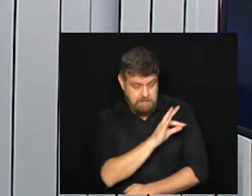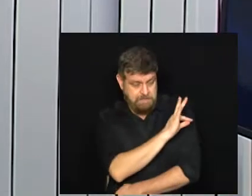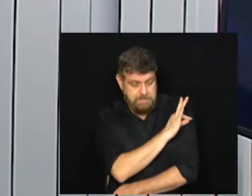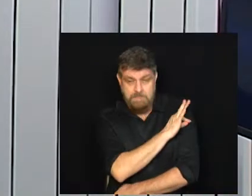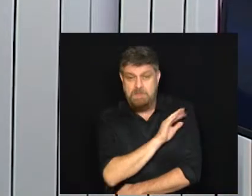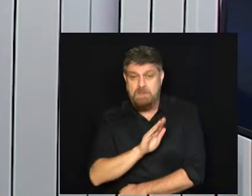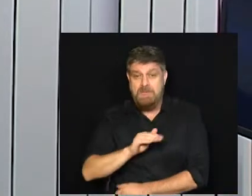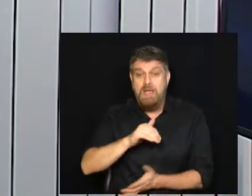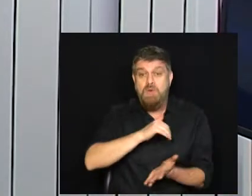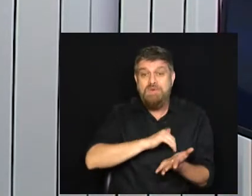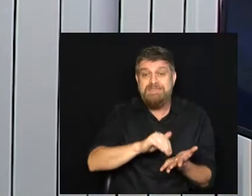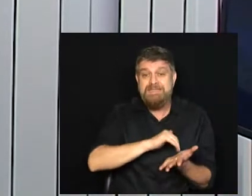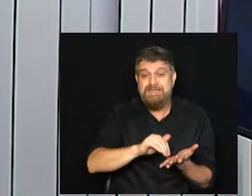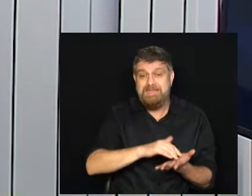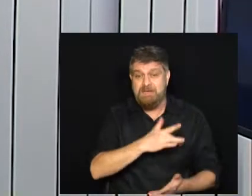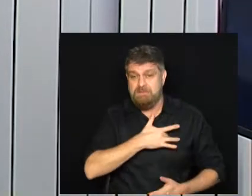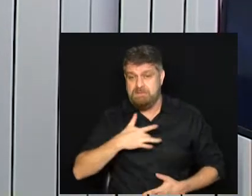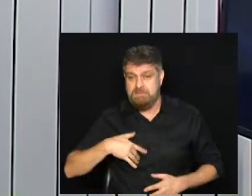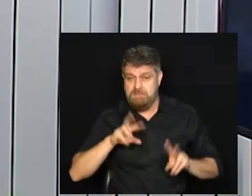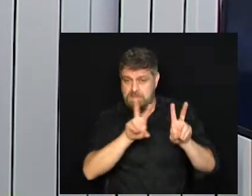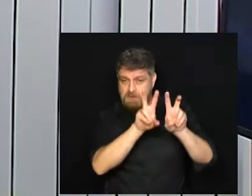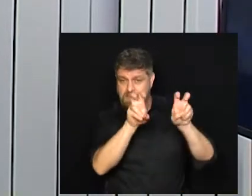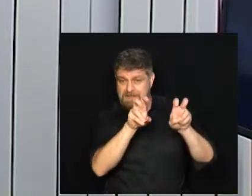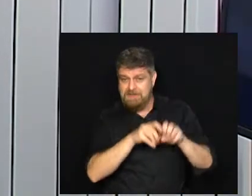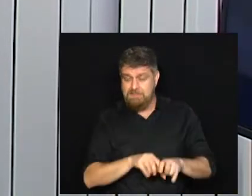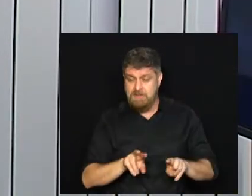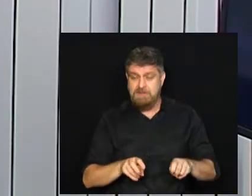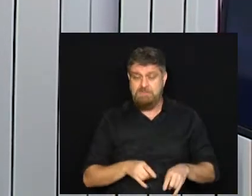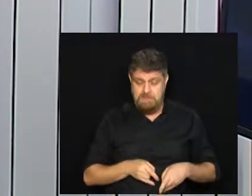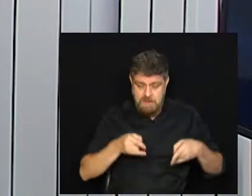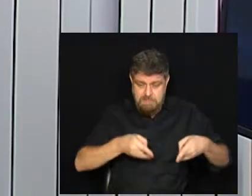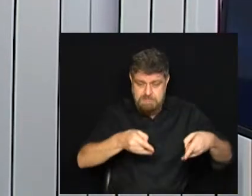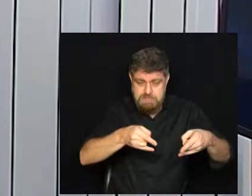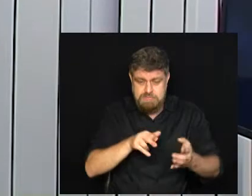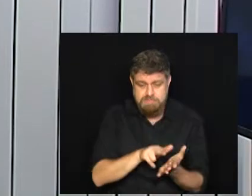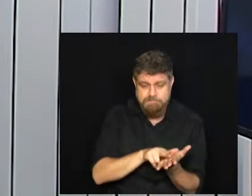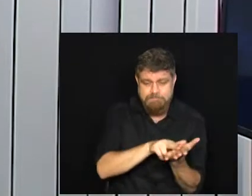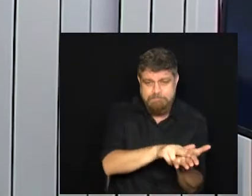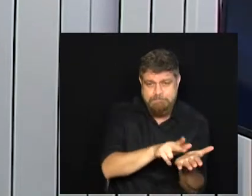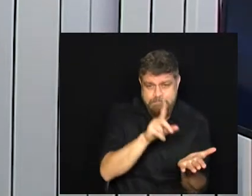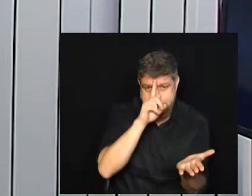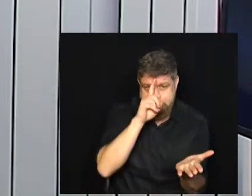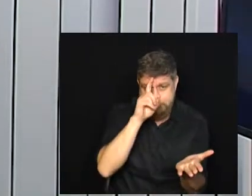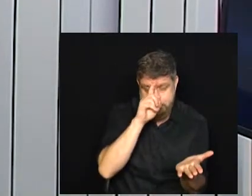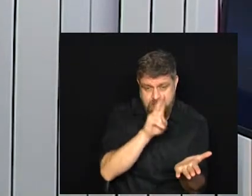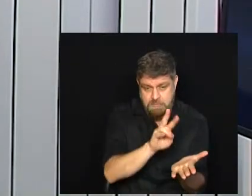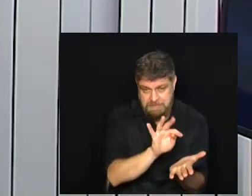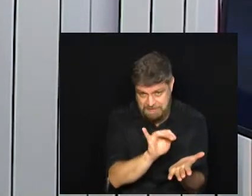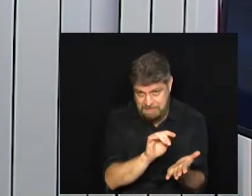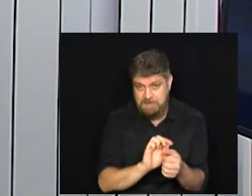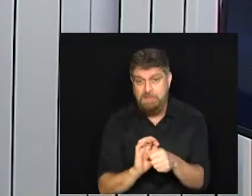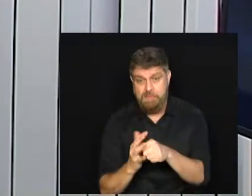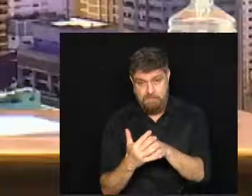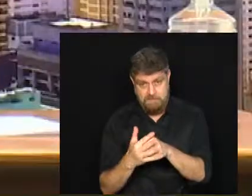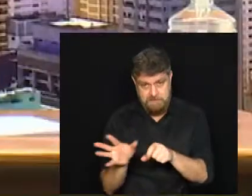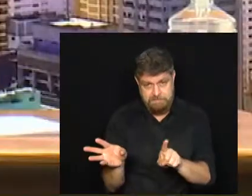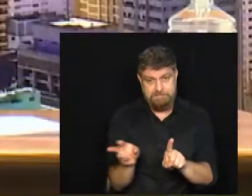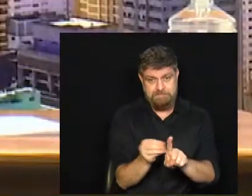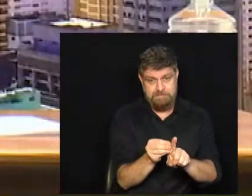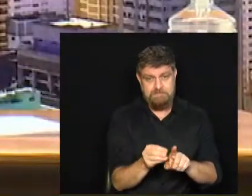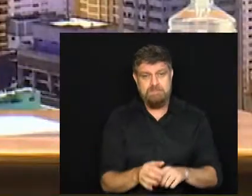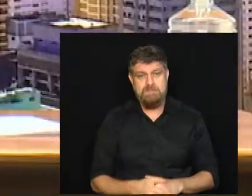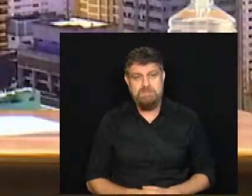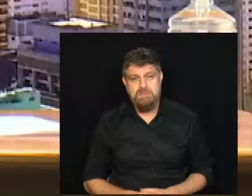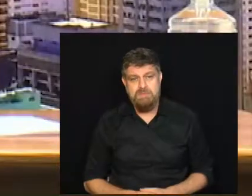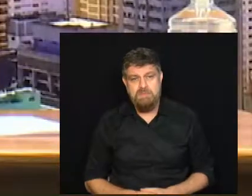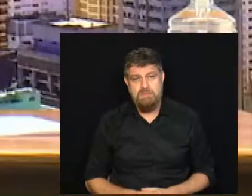Saúde, Lair Zambon, abordou a ocupação de leitos Covid-19 na nossa cidade aqui em Campinas. No